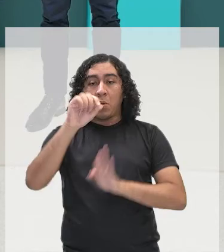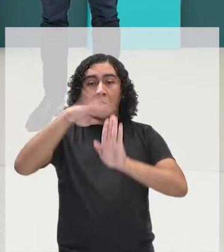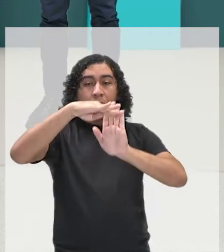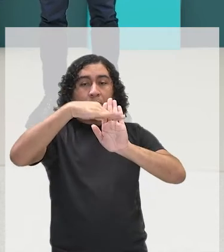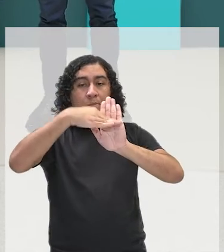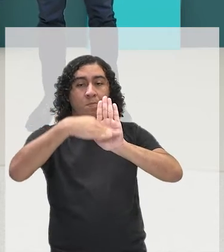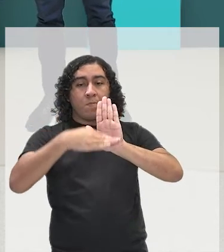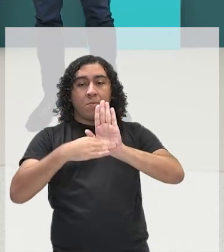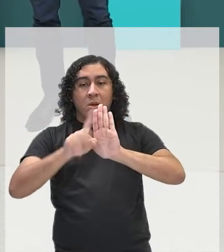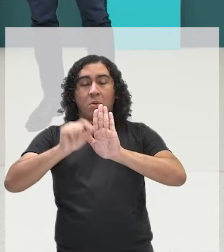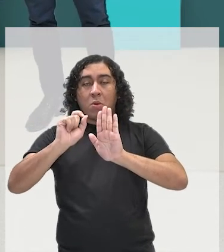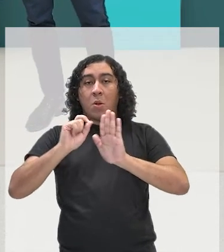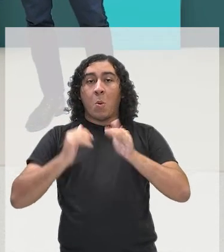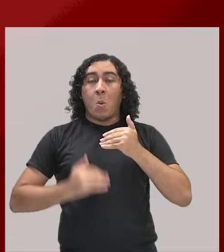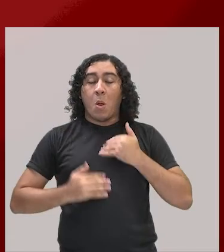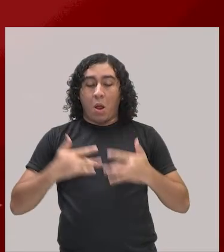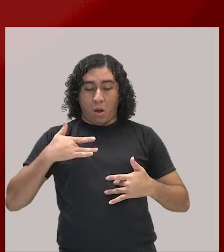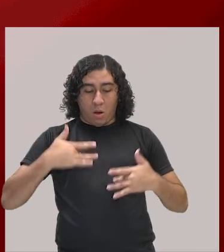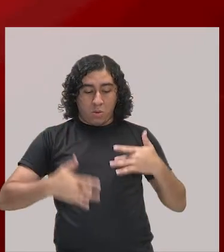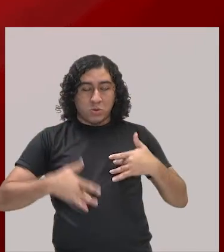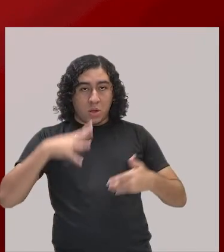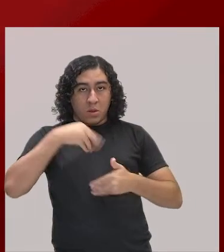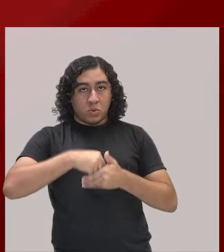com bastante atenção.